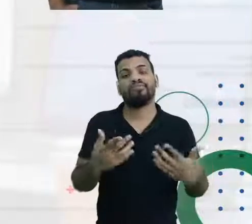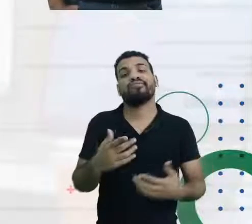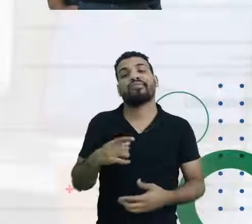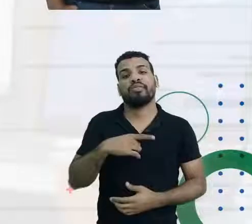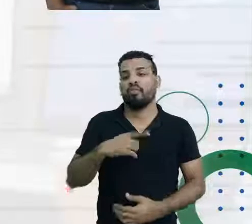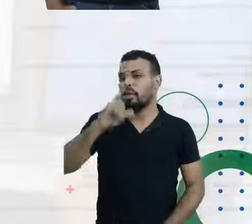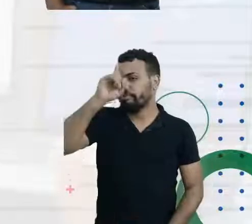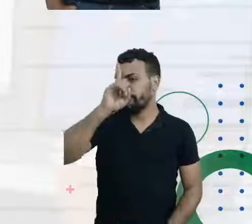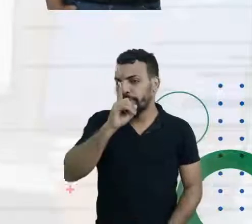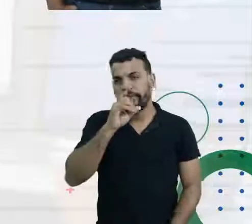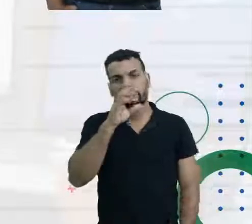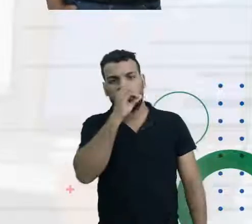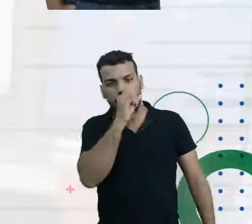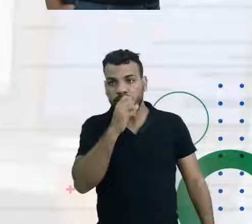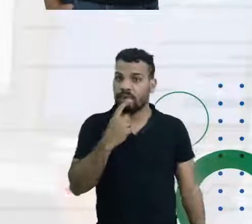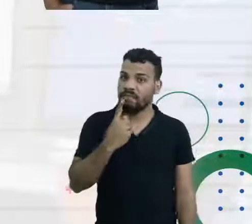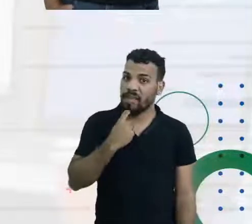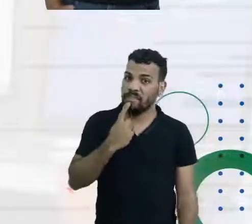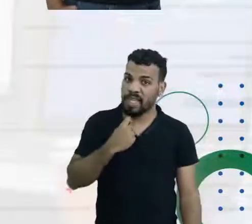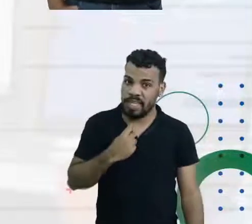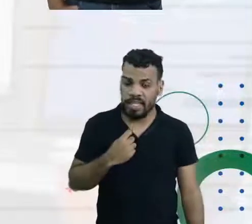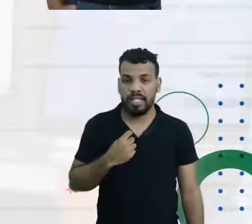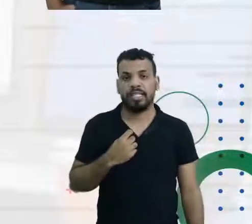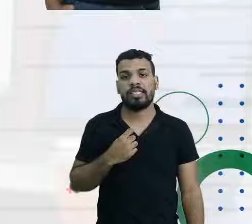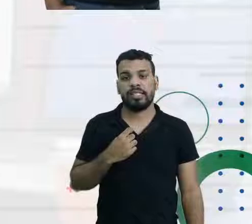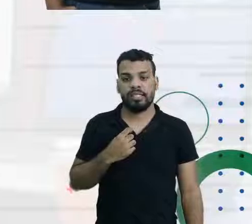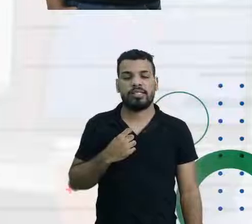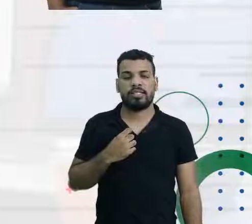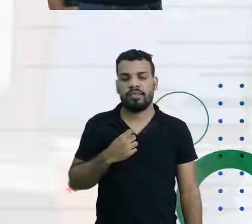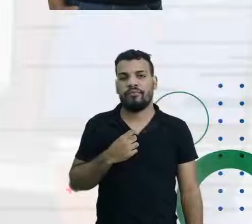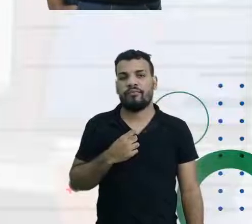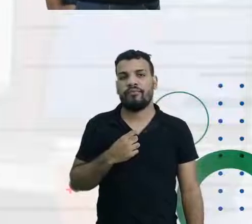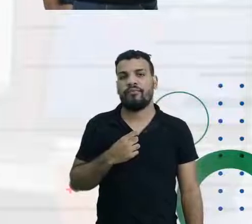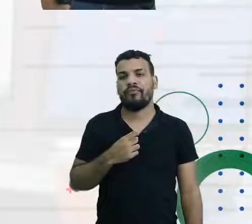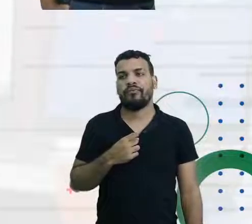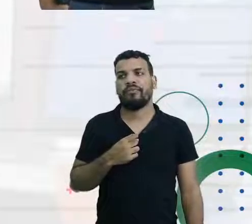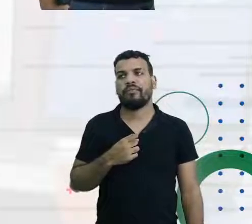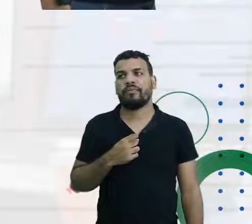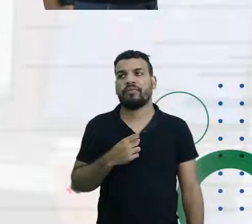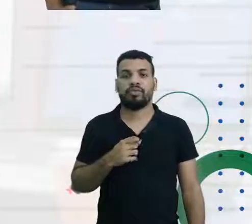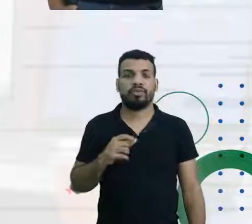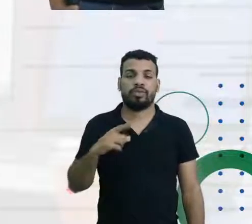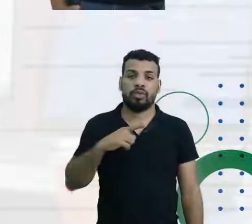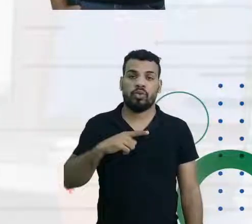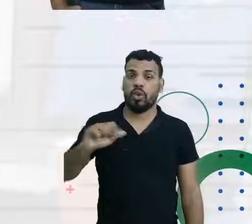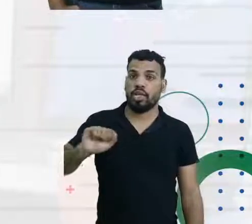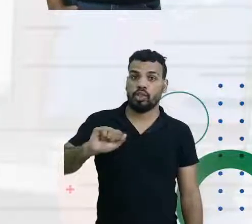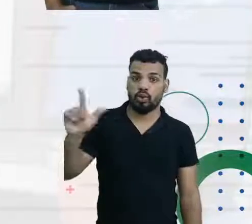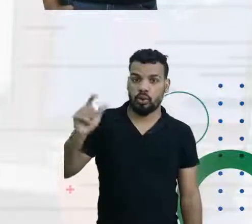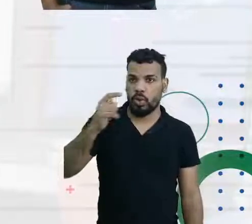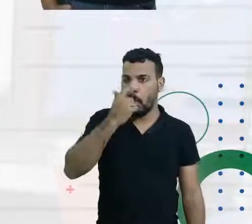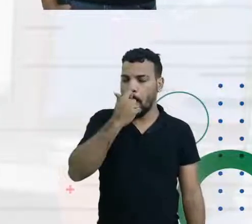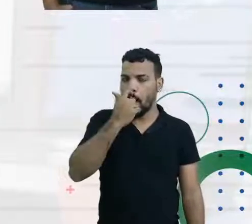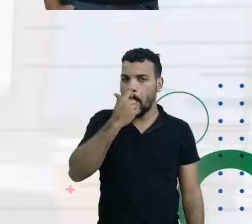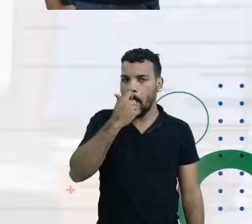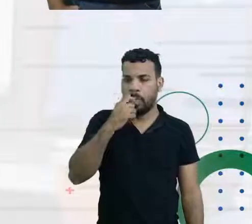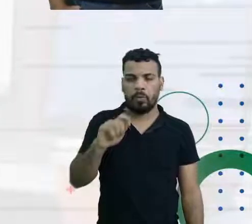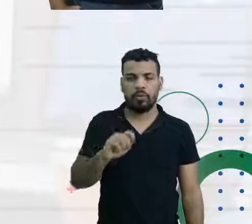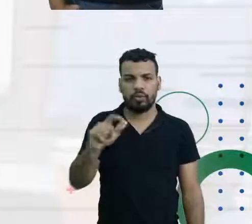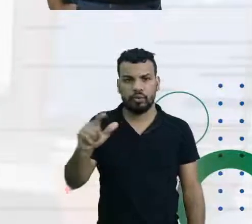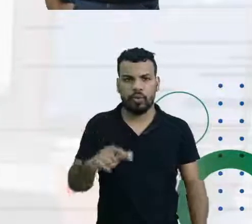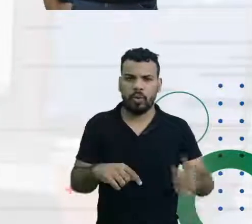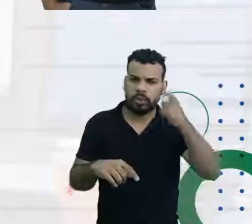tem o amarelo, o laranja, o vermelho, que é uma cor de muita força, o azul, que é uma cor de mais de